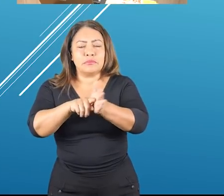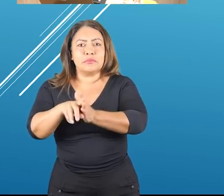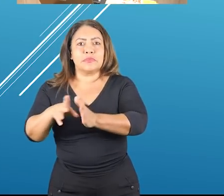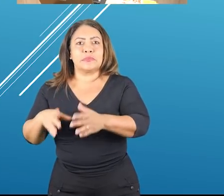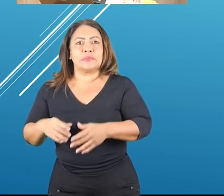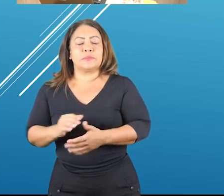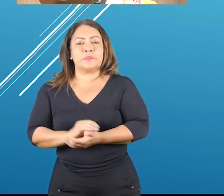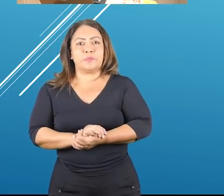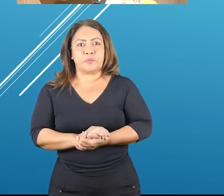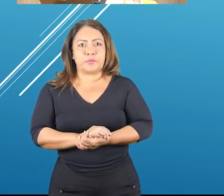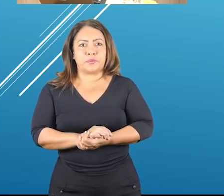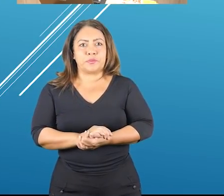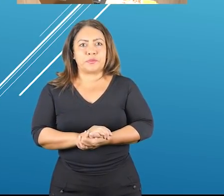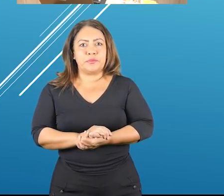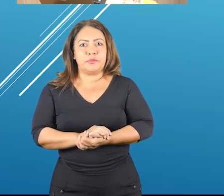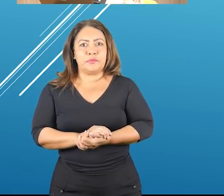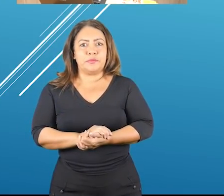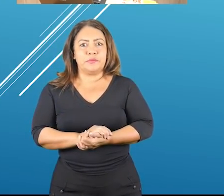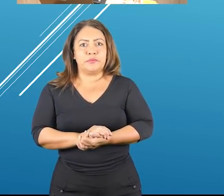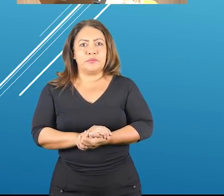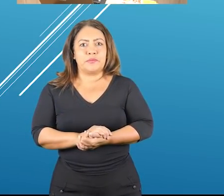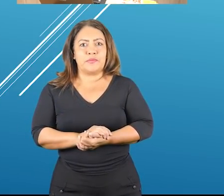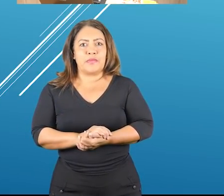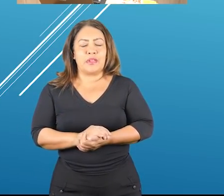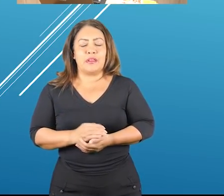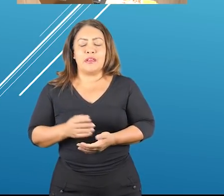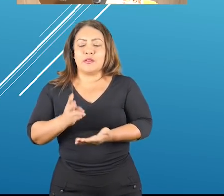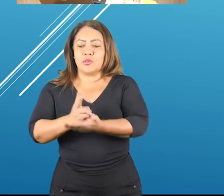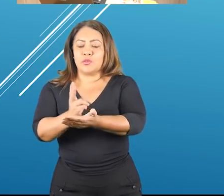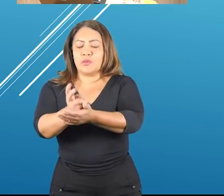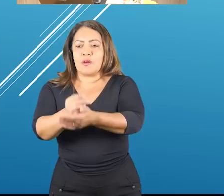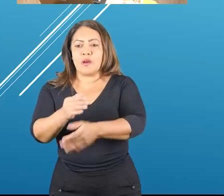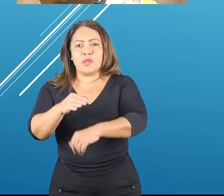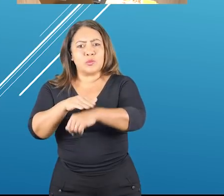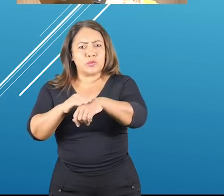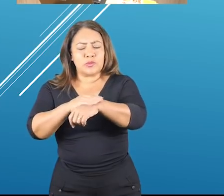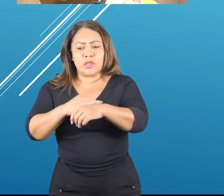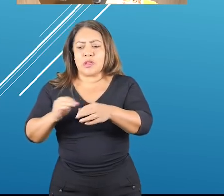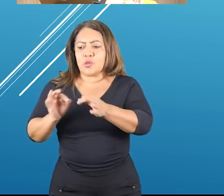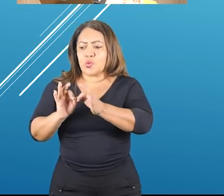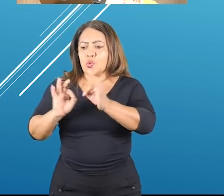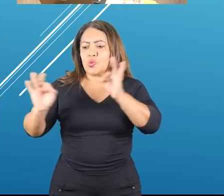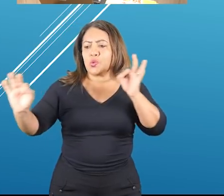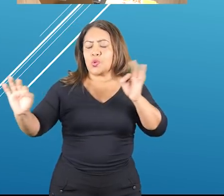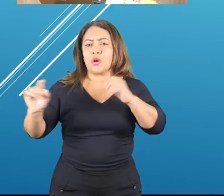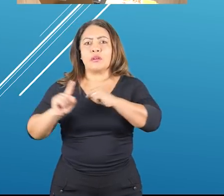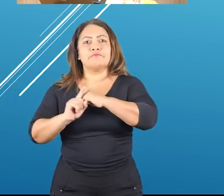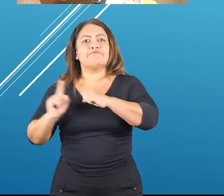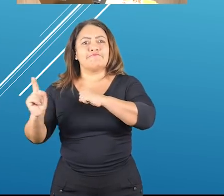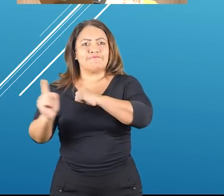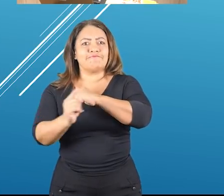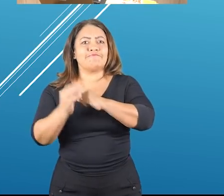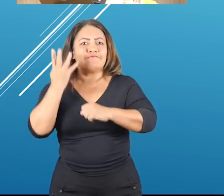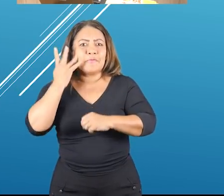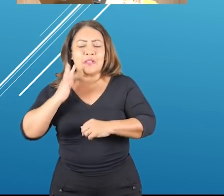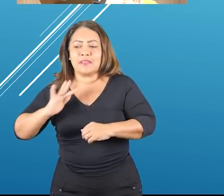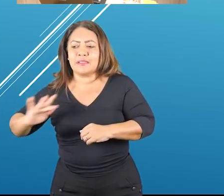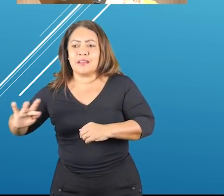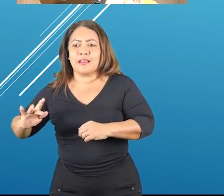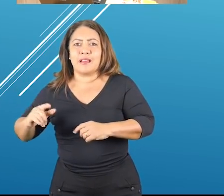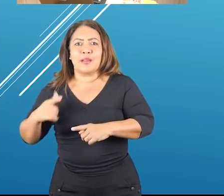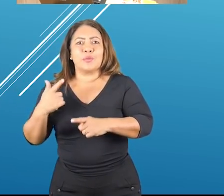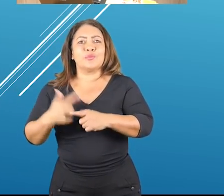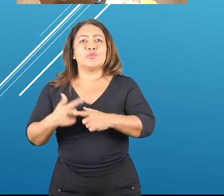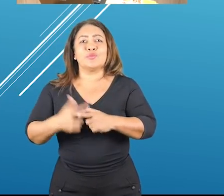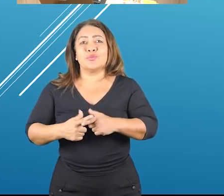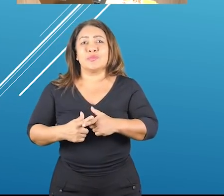E continuaremos falando sobre esse distanciamento social neste período em que as crianças estão em maior restrição